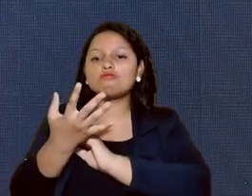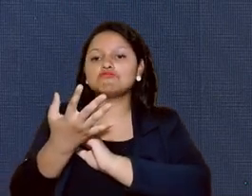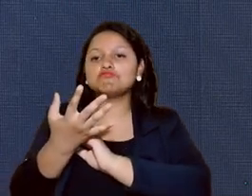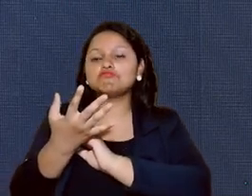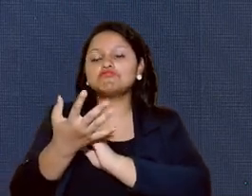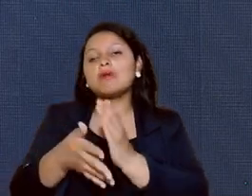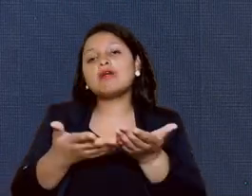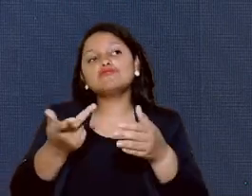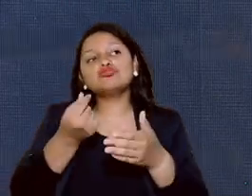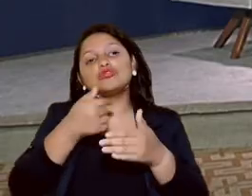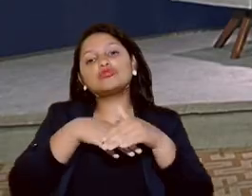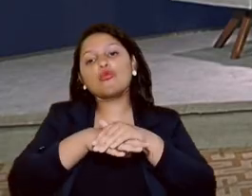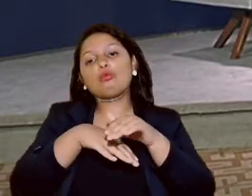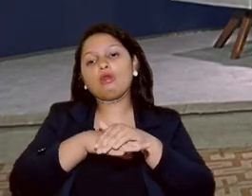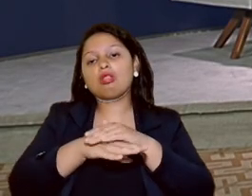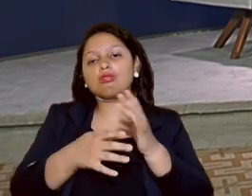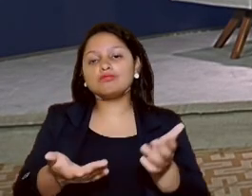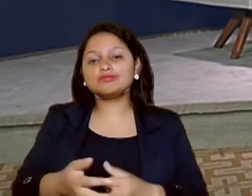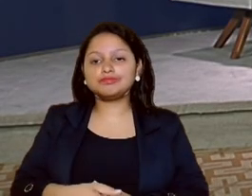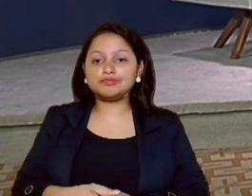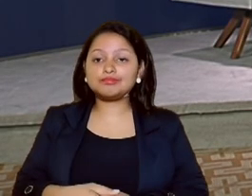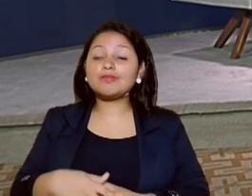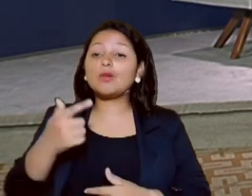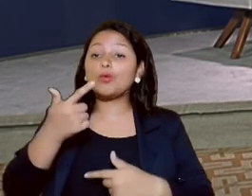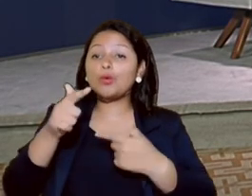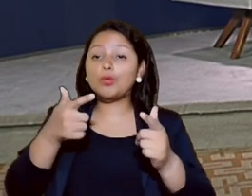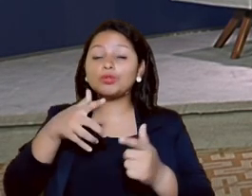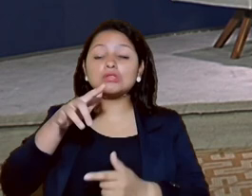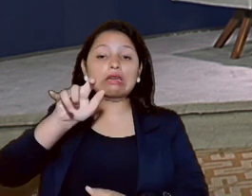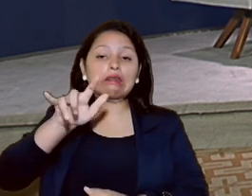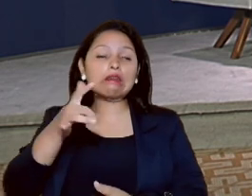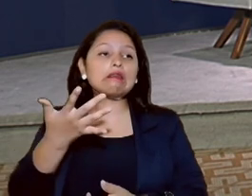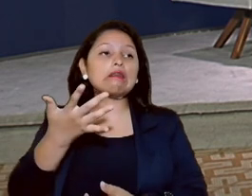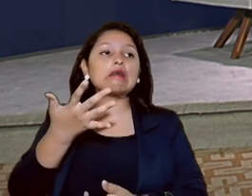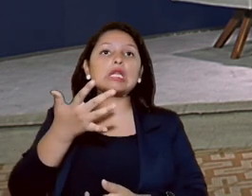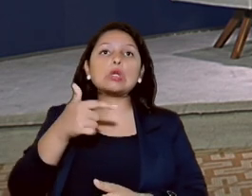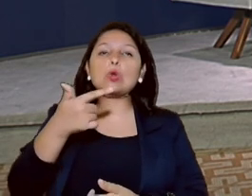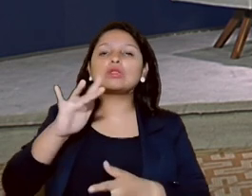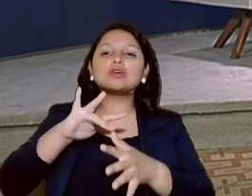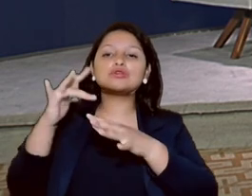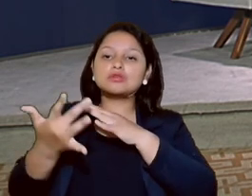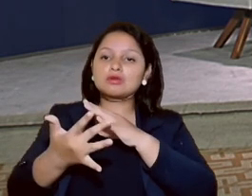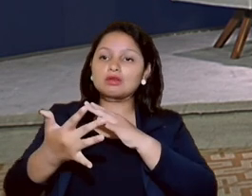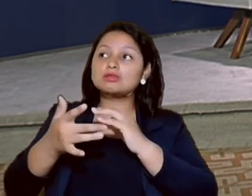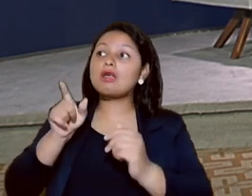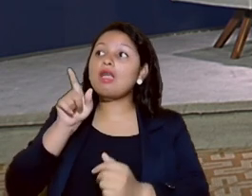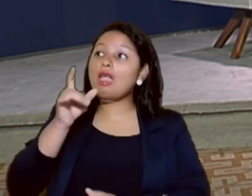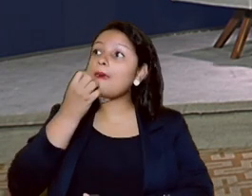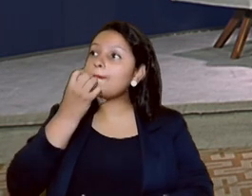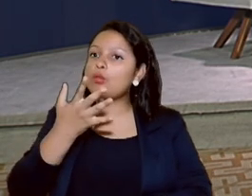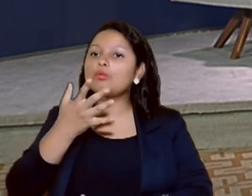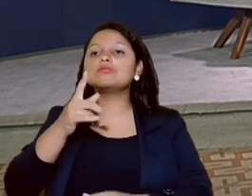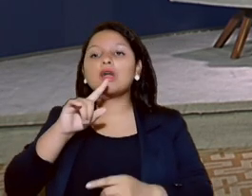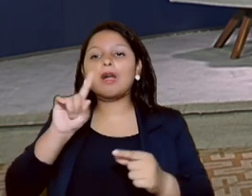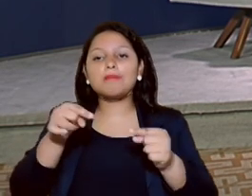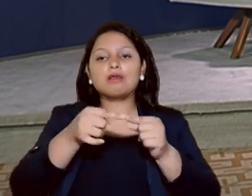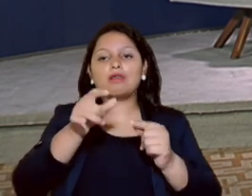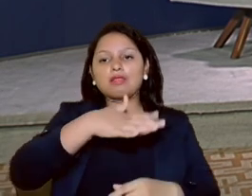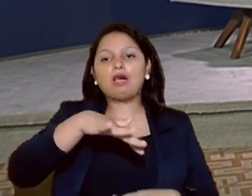Netflix o Instagram oferece esse tipo de solução isso é plenamente aplicável também no mundo financeiro